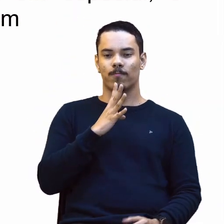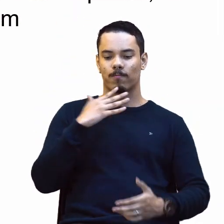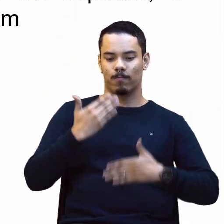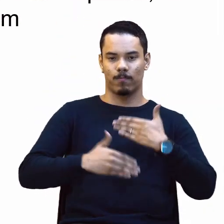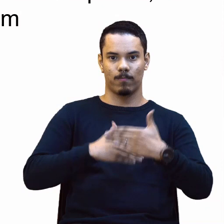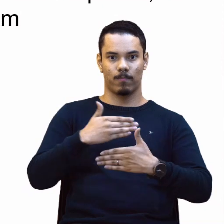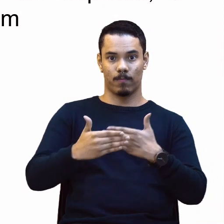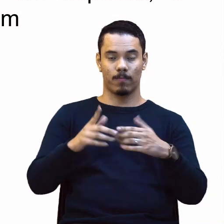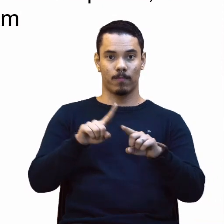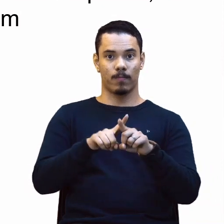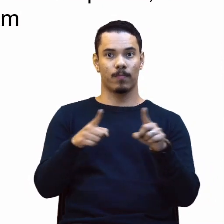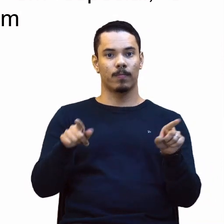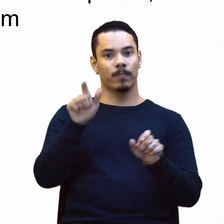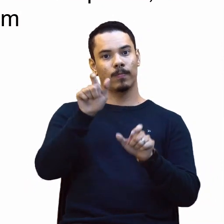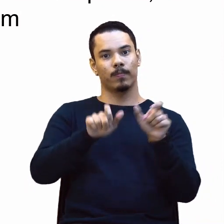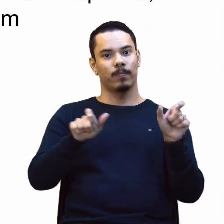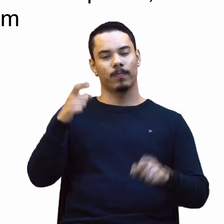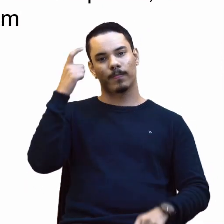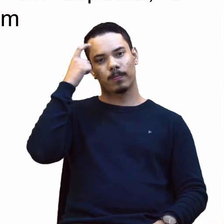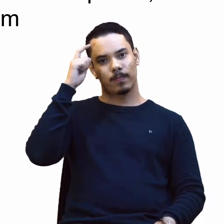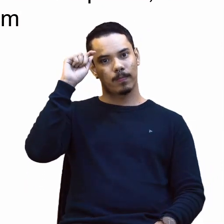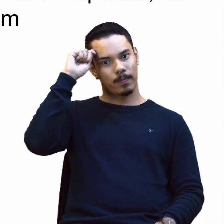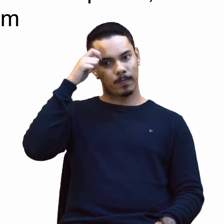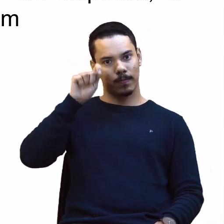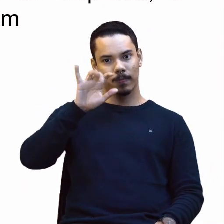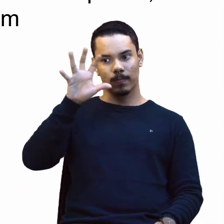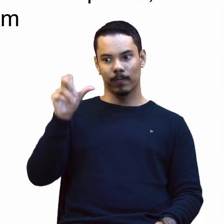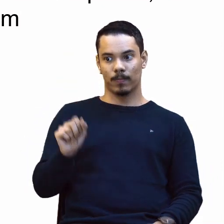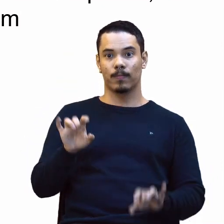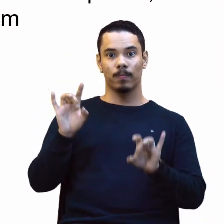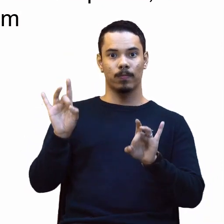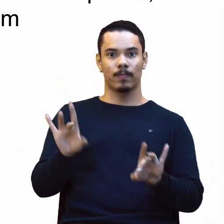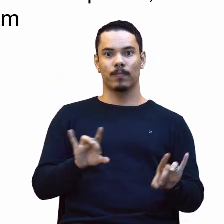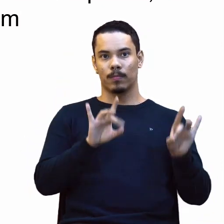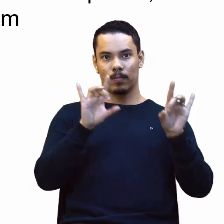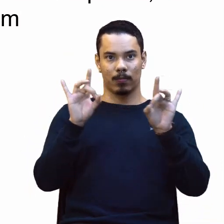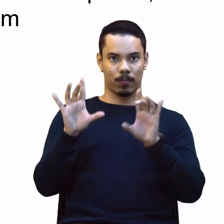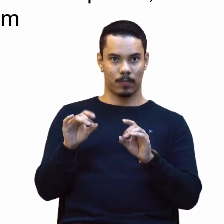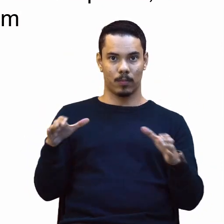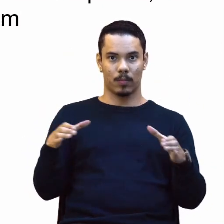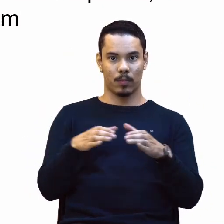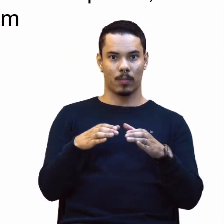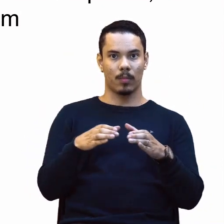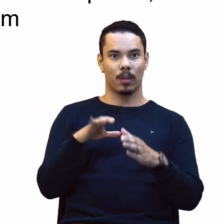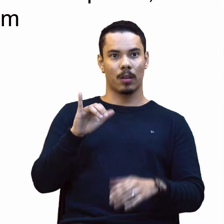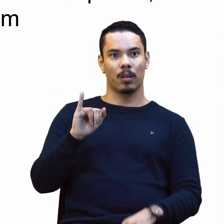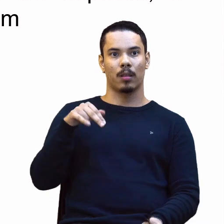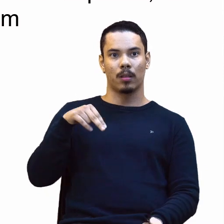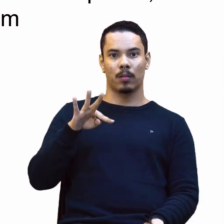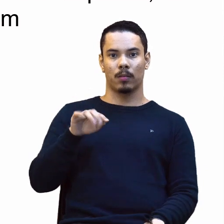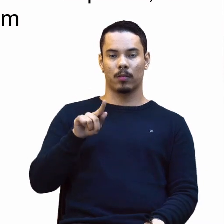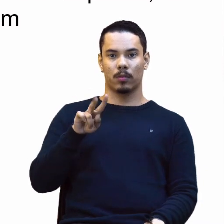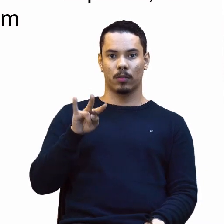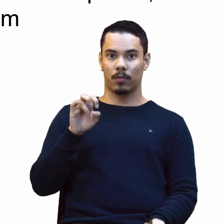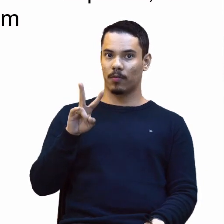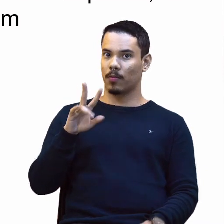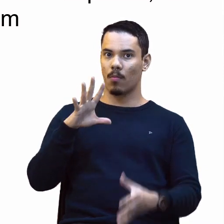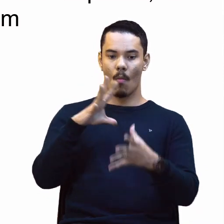dos povos africanos, em especial o intangível, né, que é o não